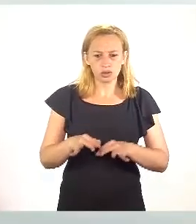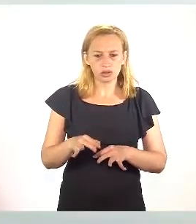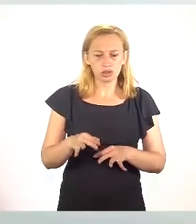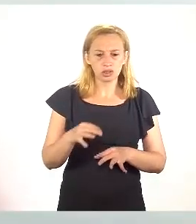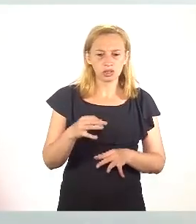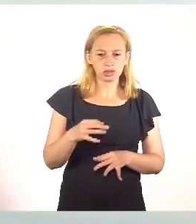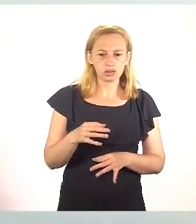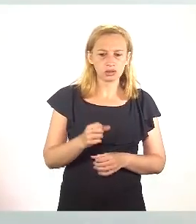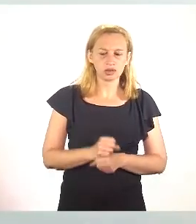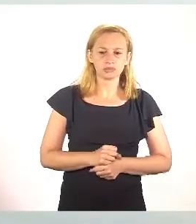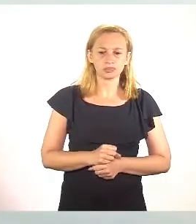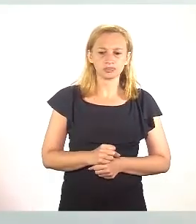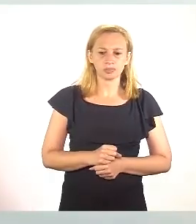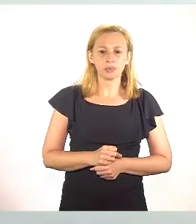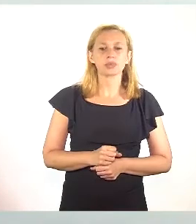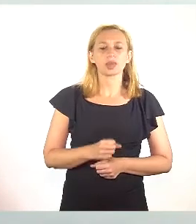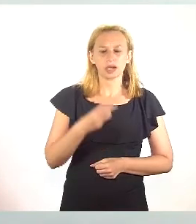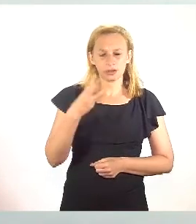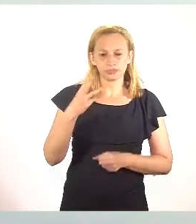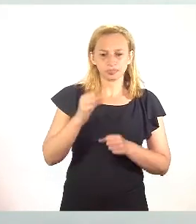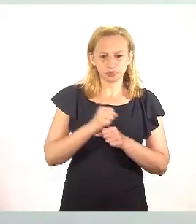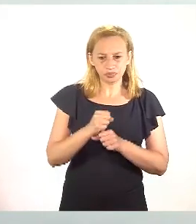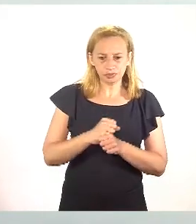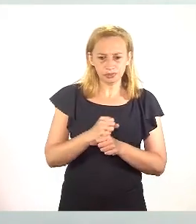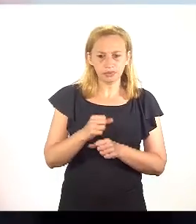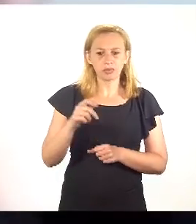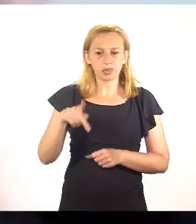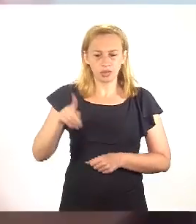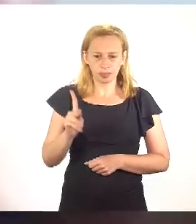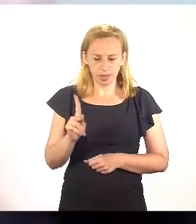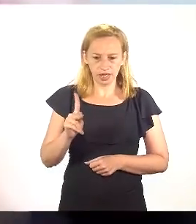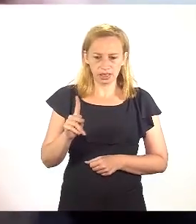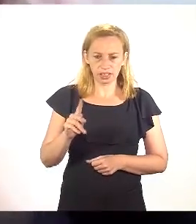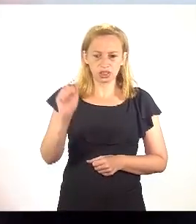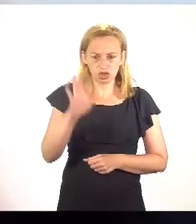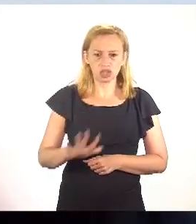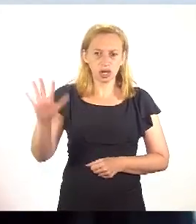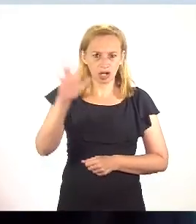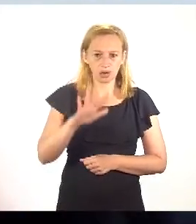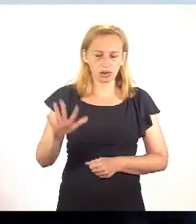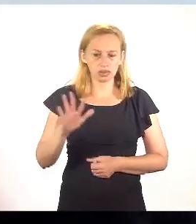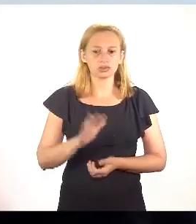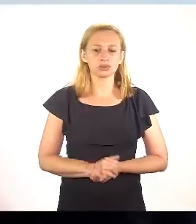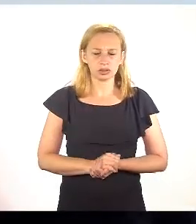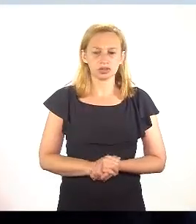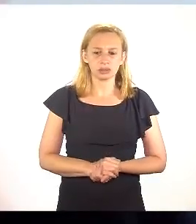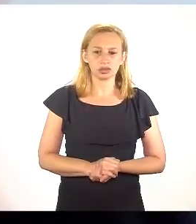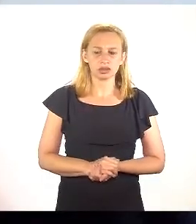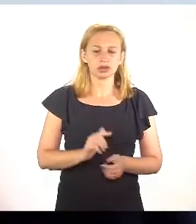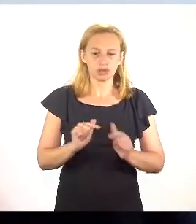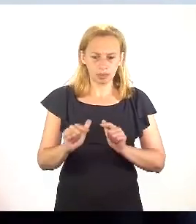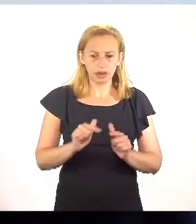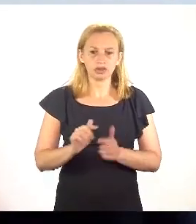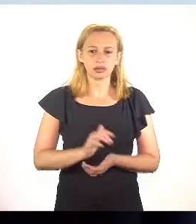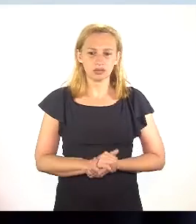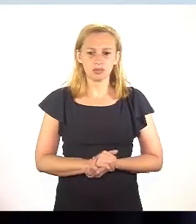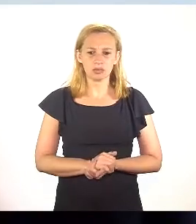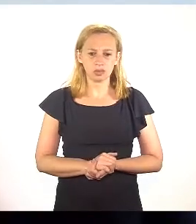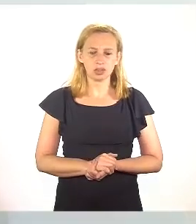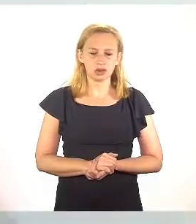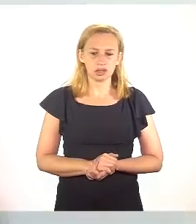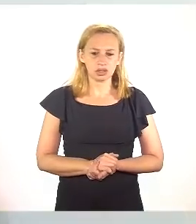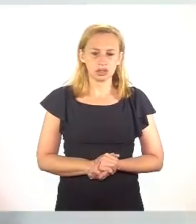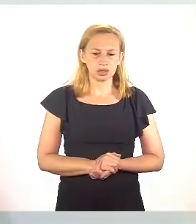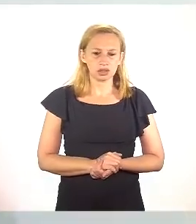PAC Saneamento de Macaé? Com o PAC geral, com também trabalho de saneamento, que era Eu